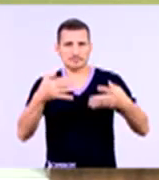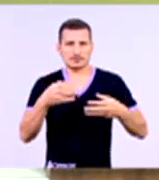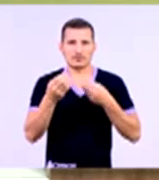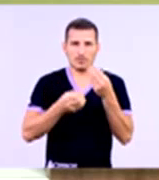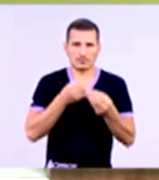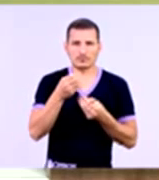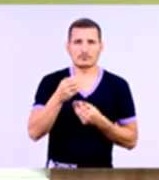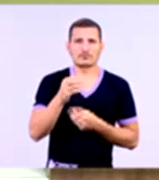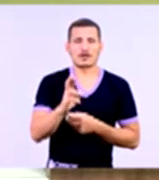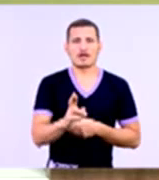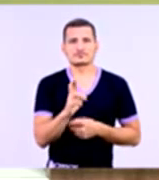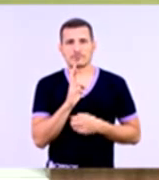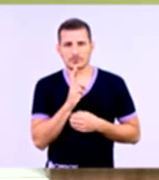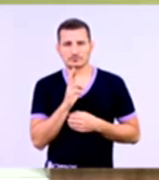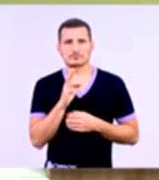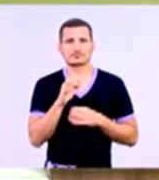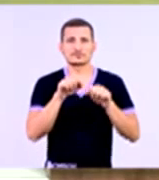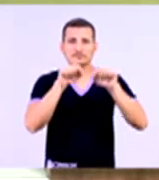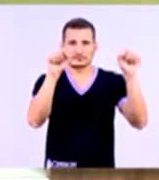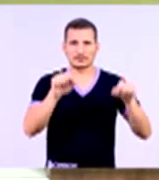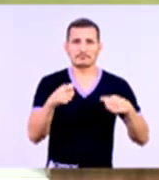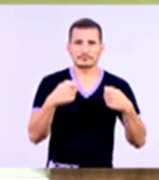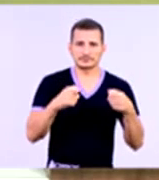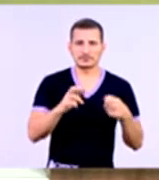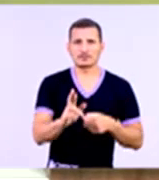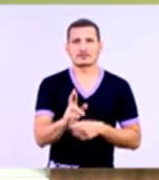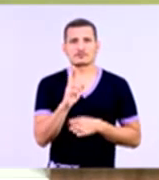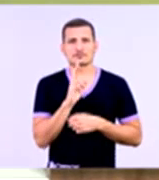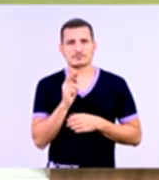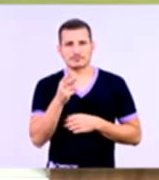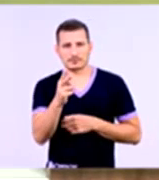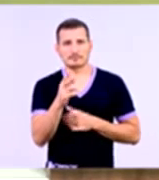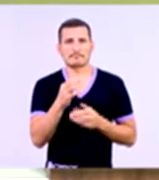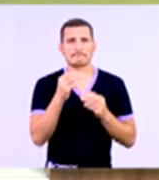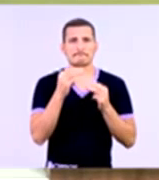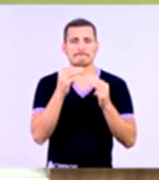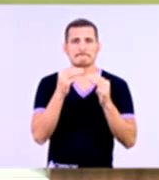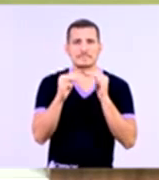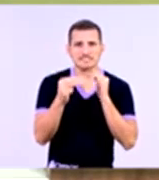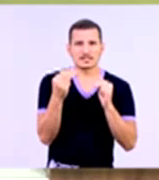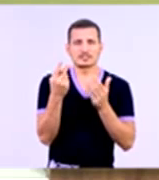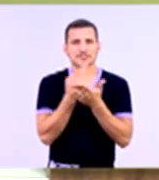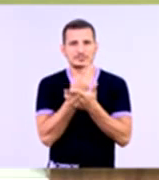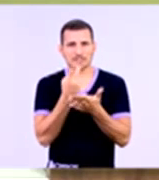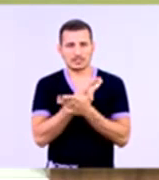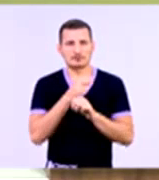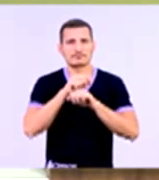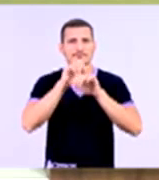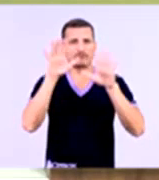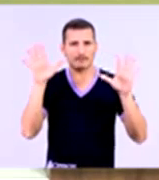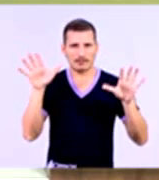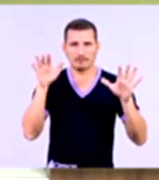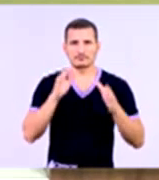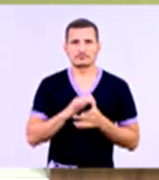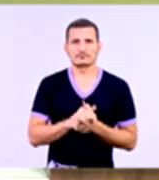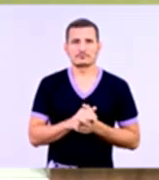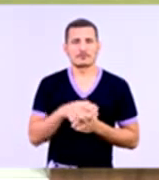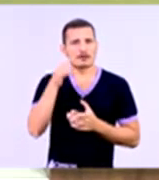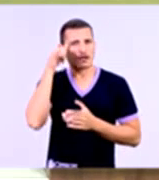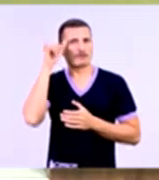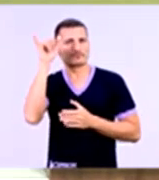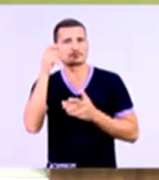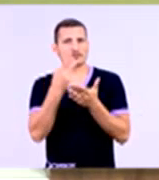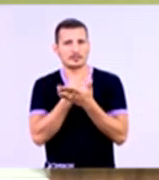né? O sistema tem que dar feedback constante, mensagens de erros claras, né? Prevenção de